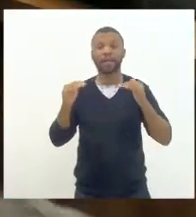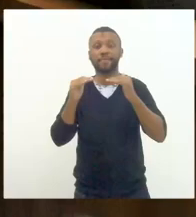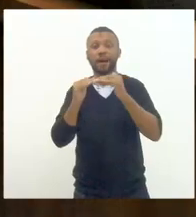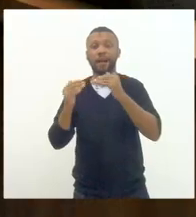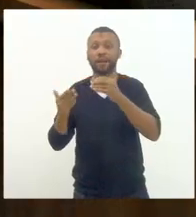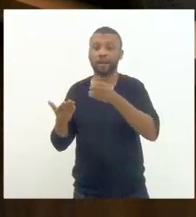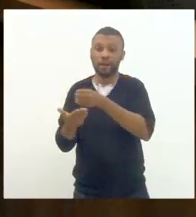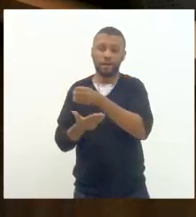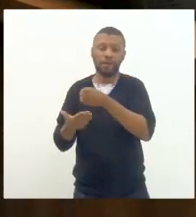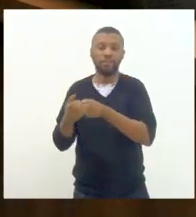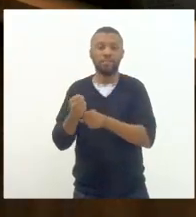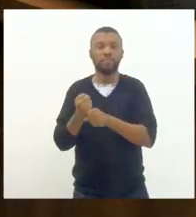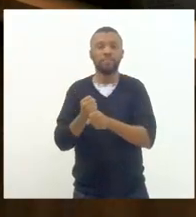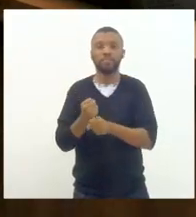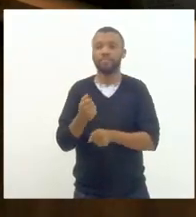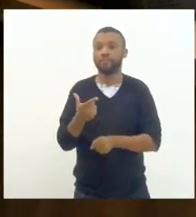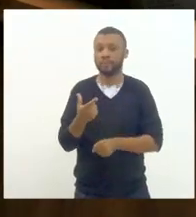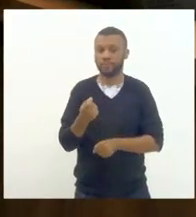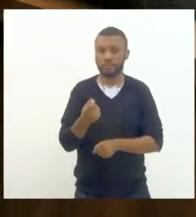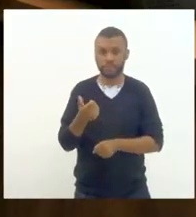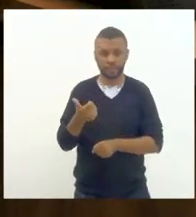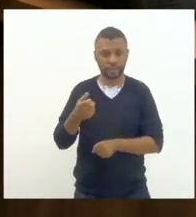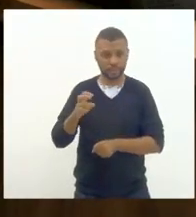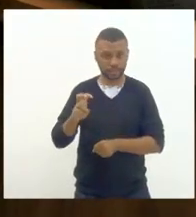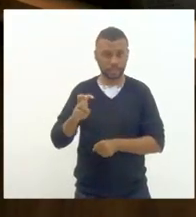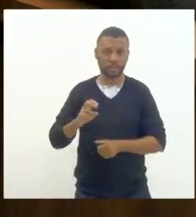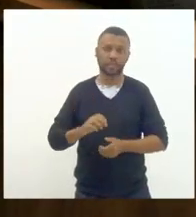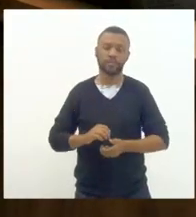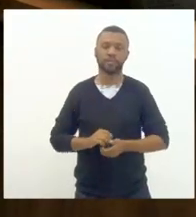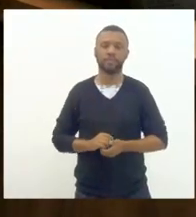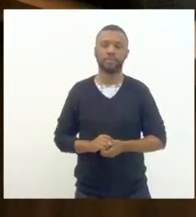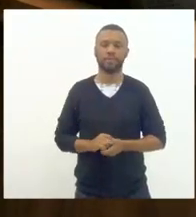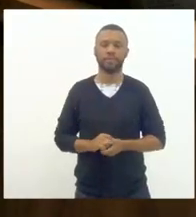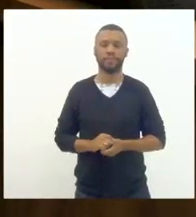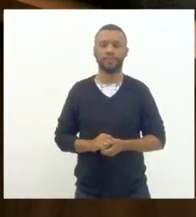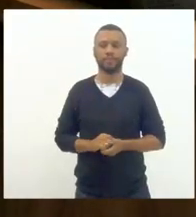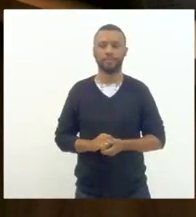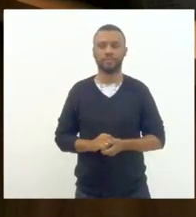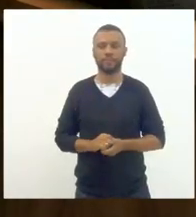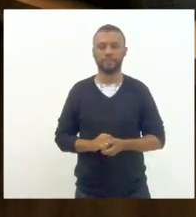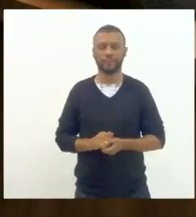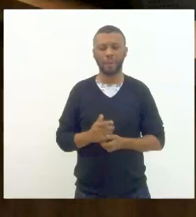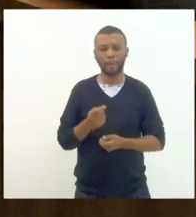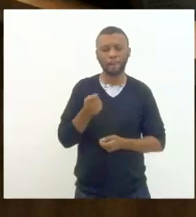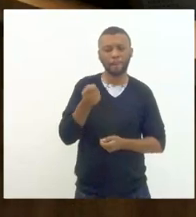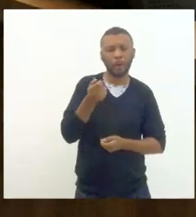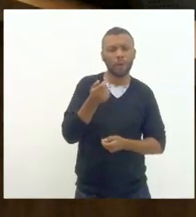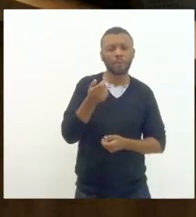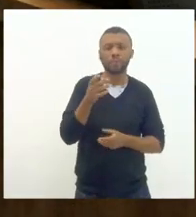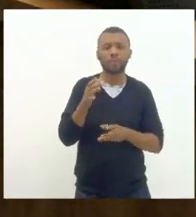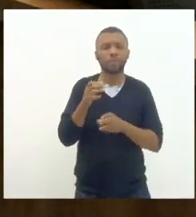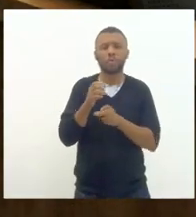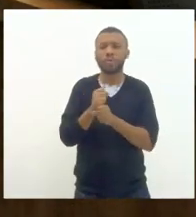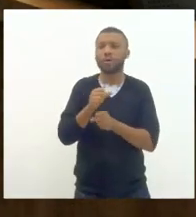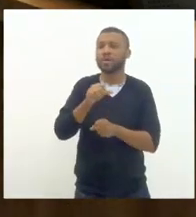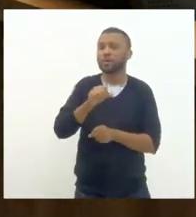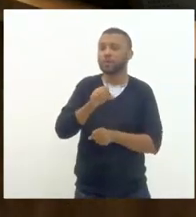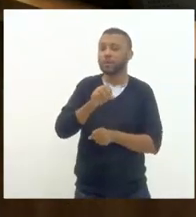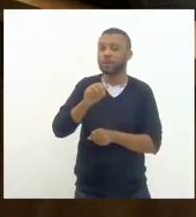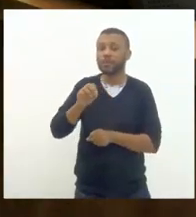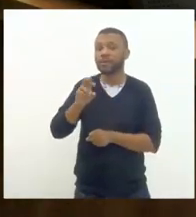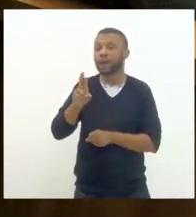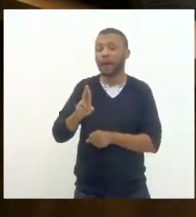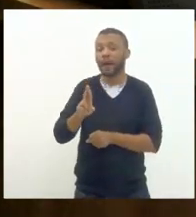piso de 2015, deputado Márcio Galberto, de pouco mais de R$ 900. Então, eu